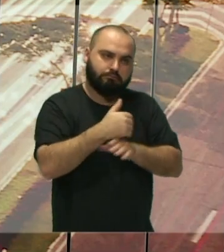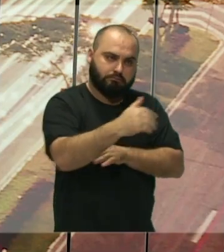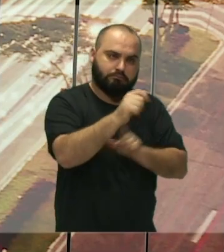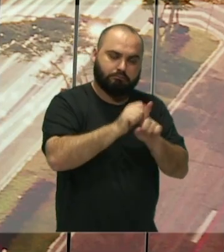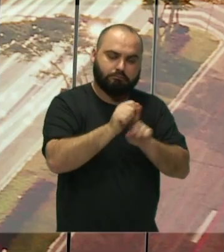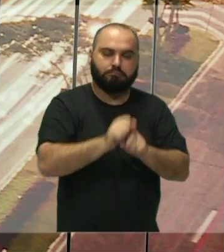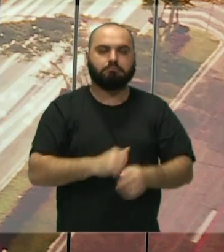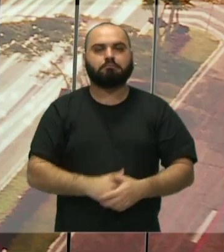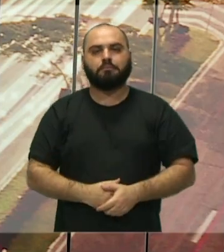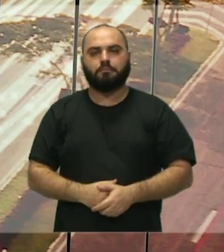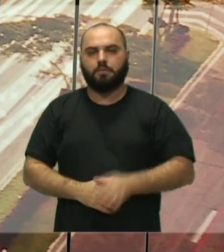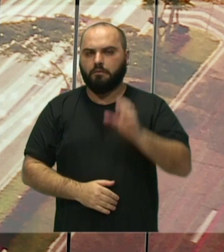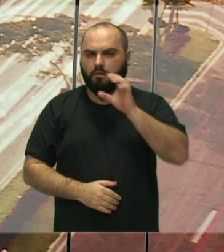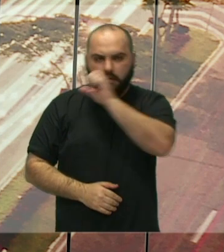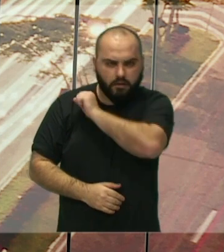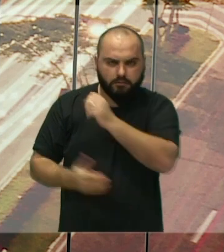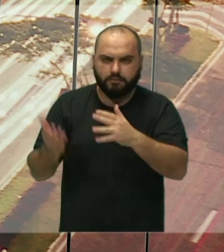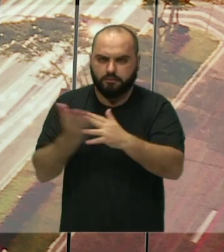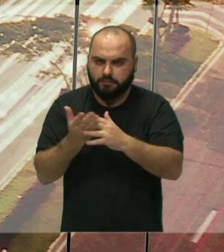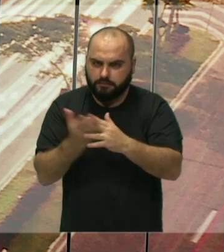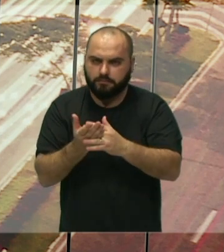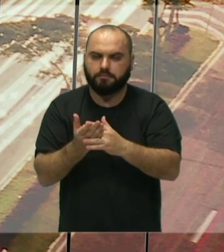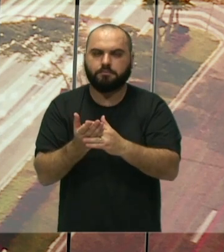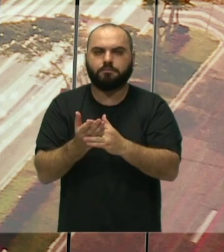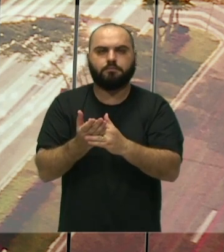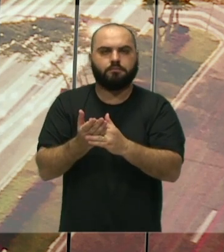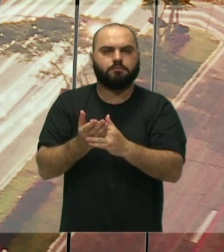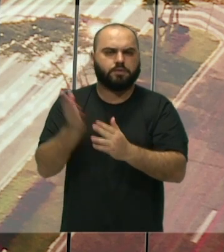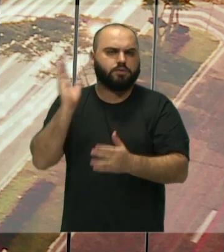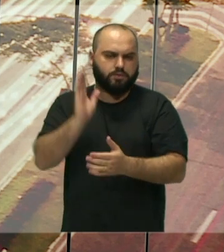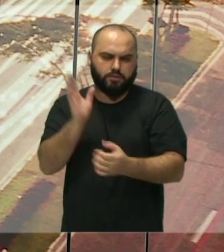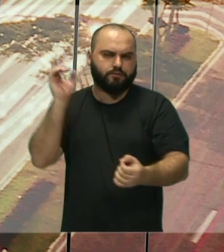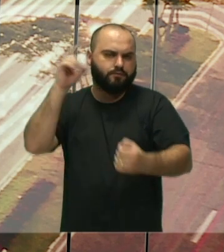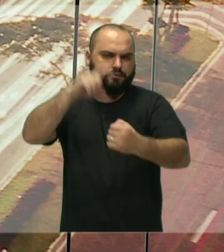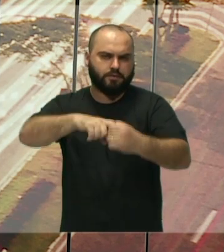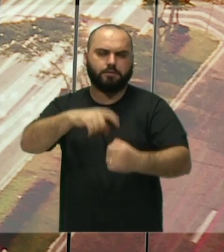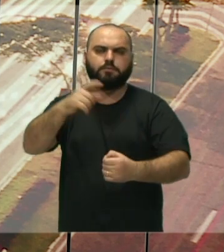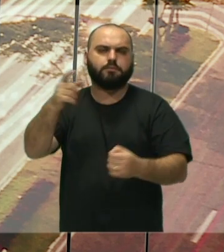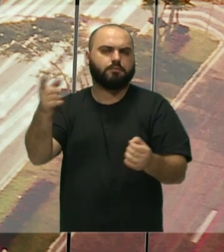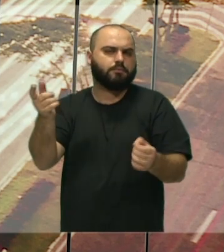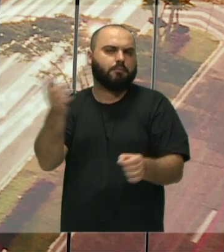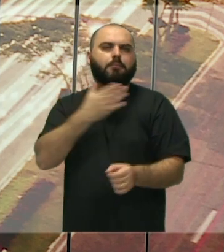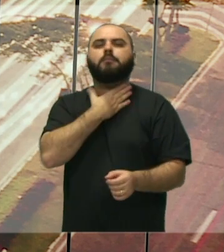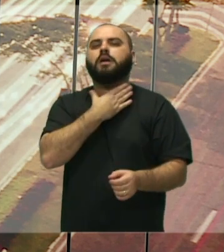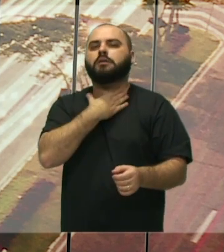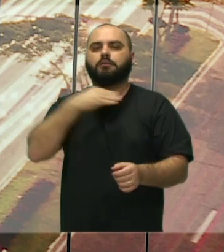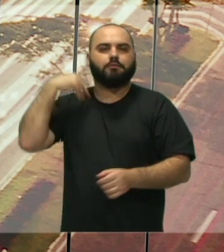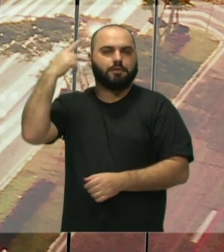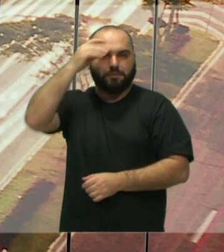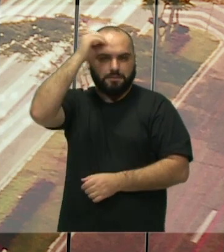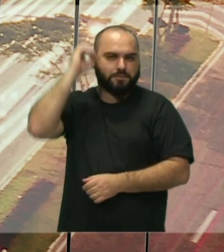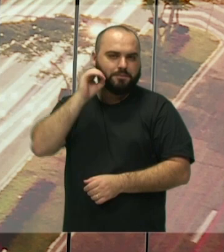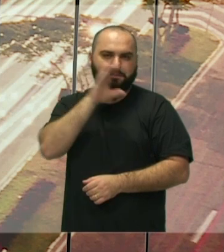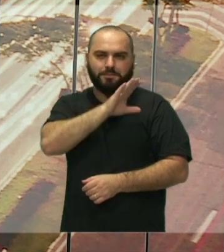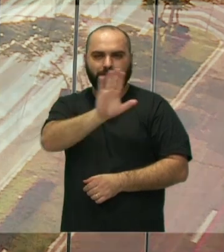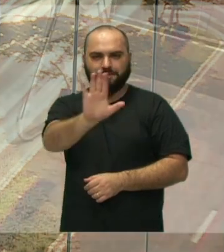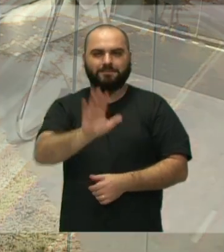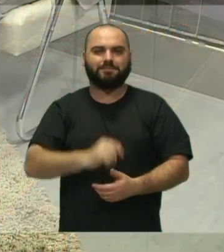Nós vamos fazer mais um rápido intervalo. Já voltamos para continuar com esse bate-papo com o vereador Osmar Teixeira. Até já.